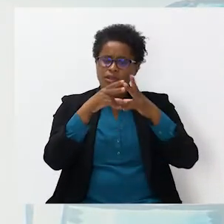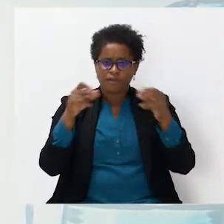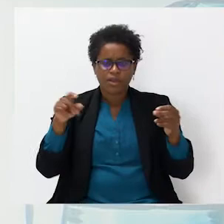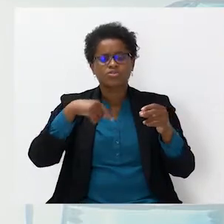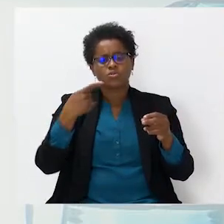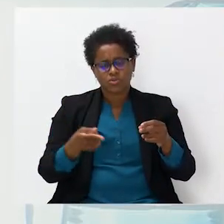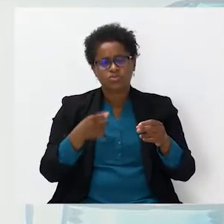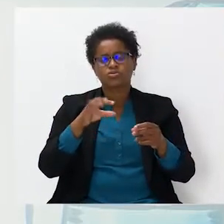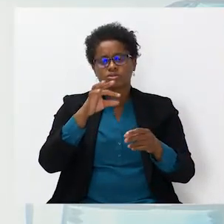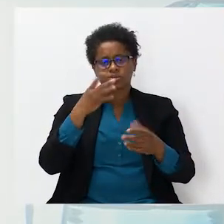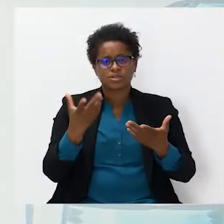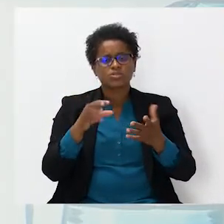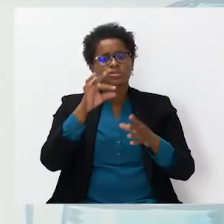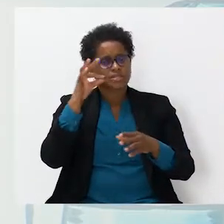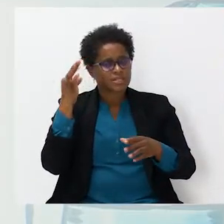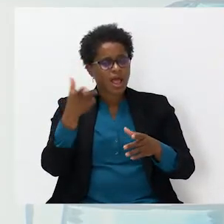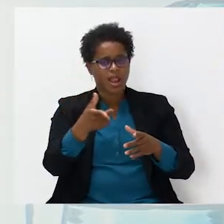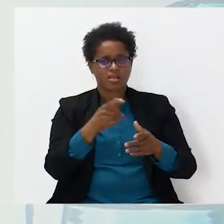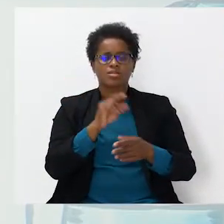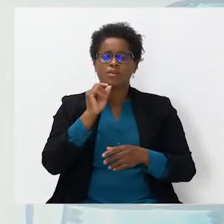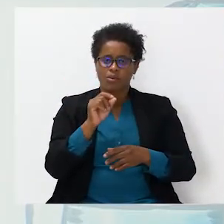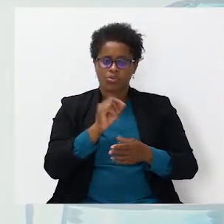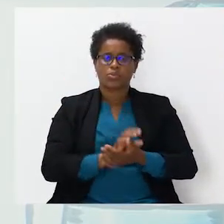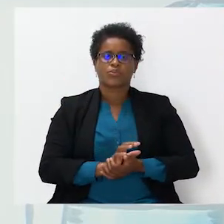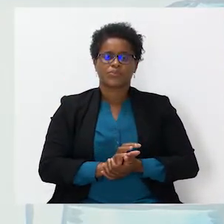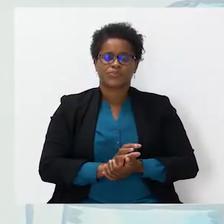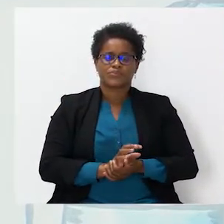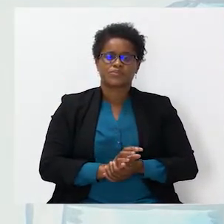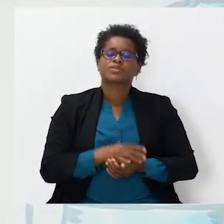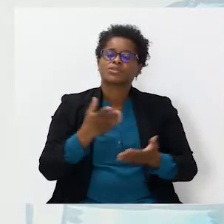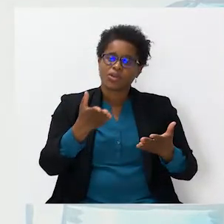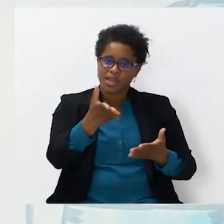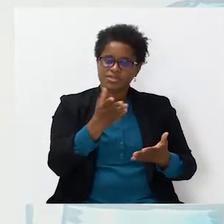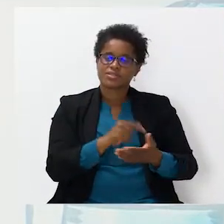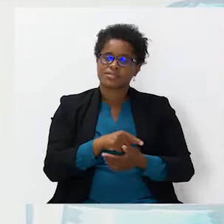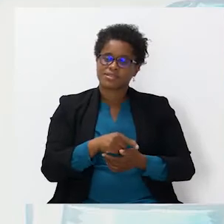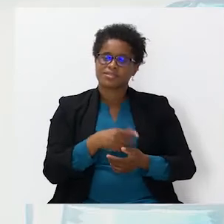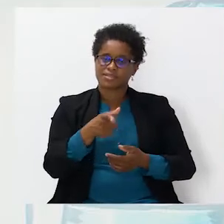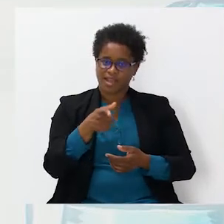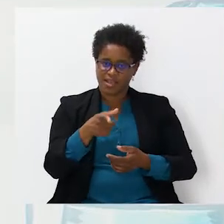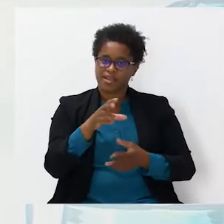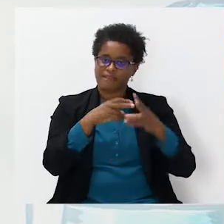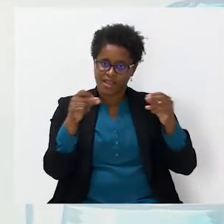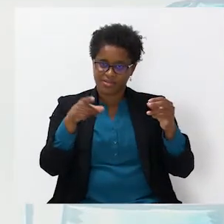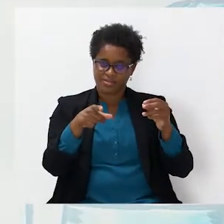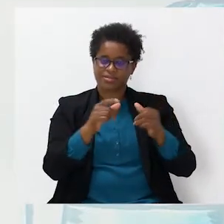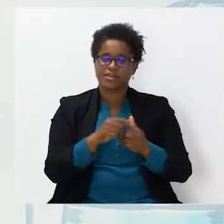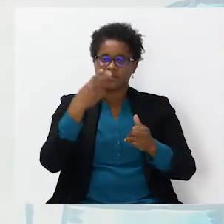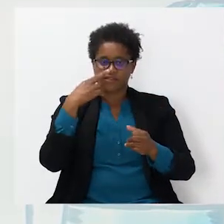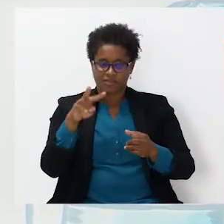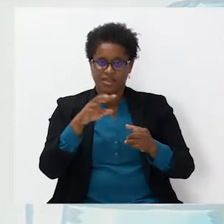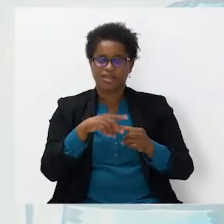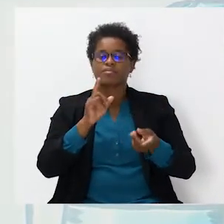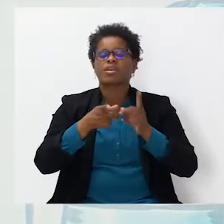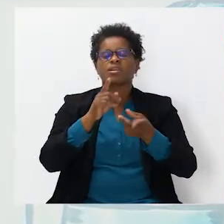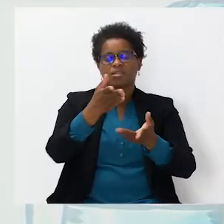outro símbolo, ou seja, um outro sinal de pontuação, que são estas que estão destacadas. Vamos ver para